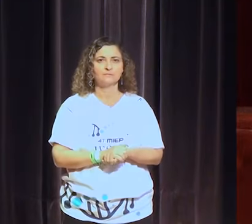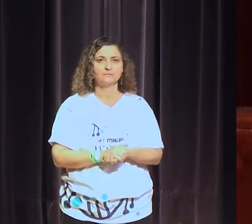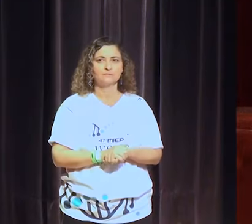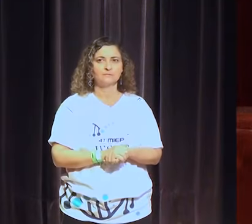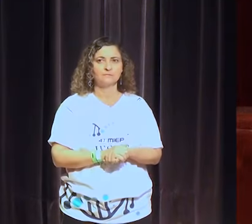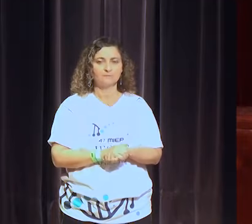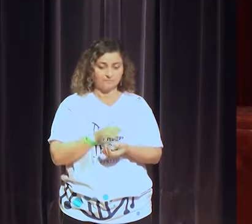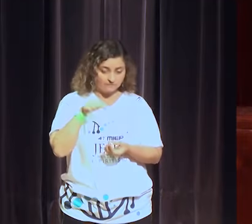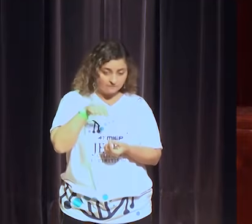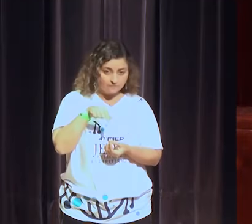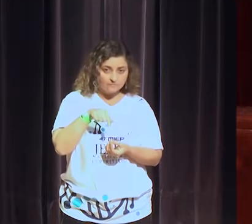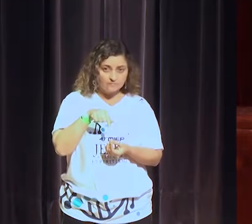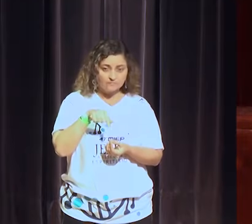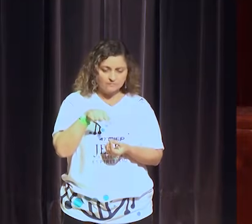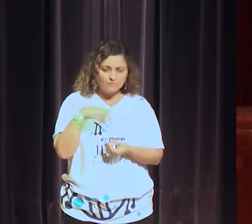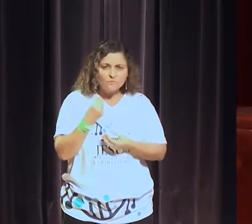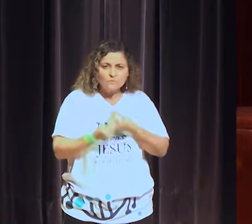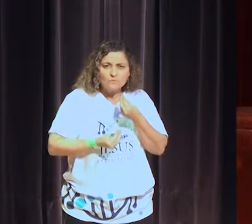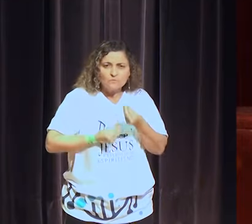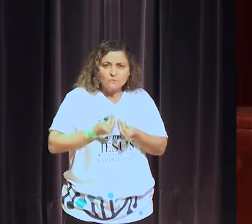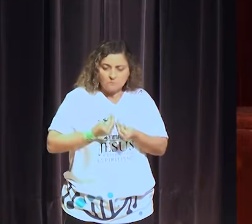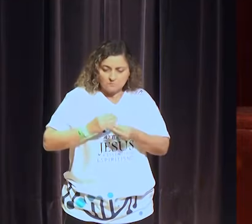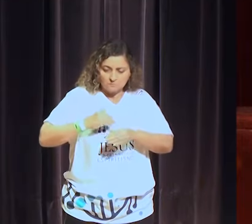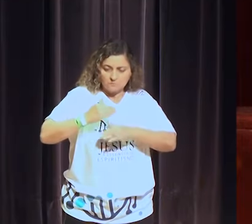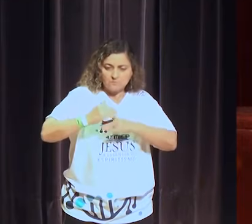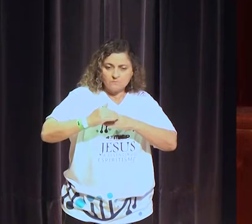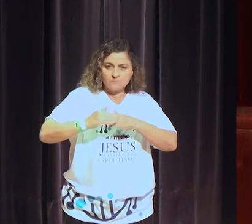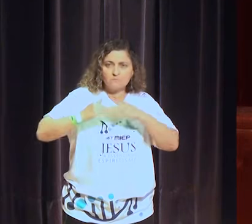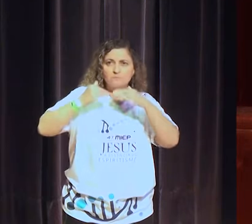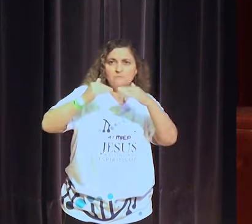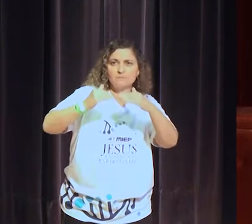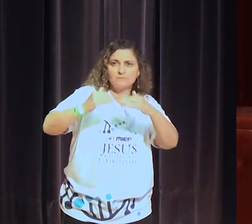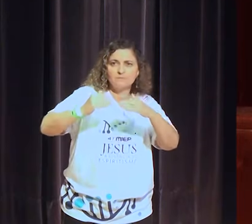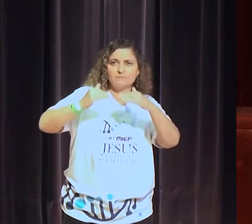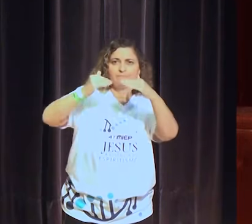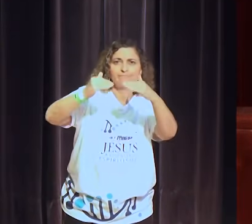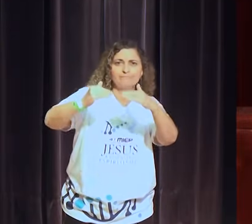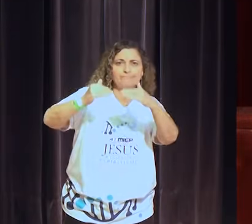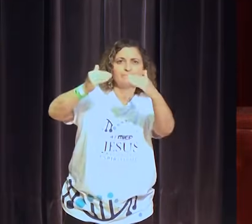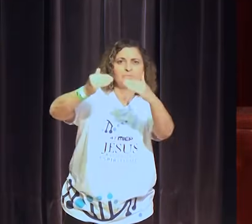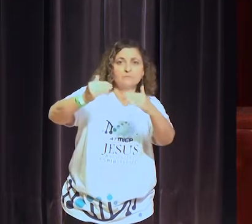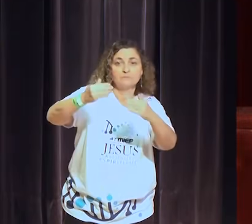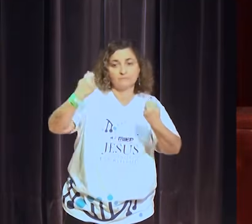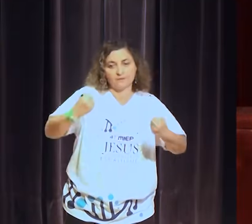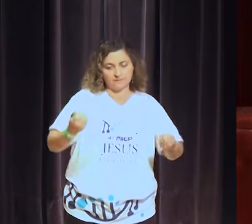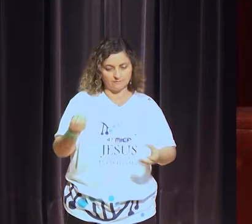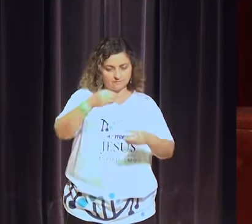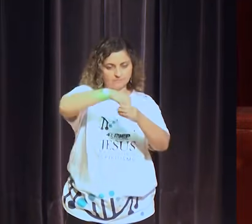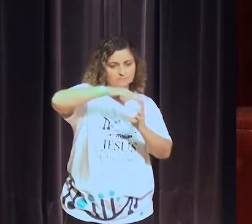ele realiza o seu processo evolutivo no universo.